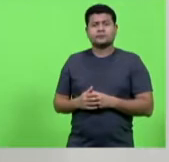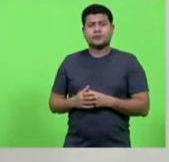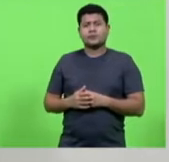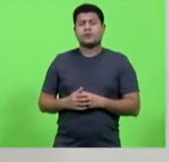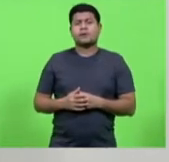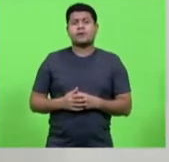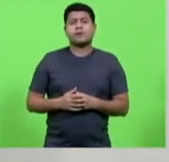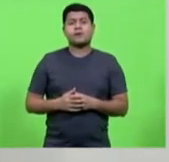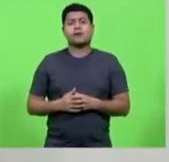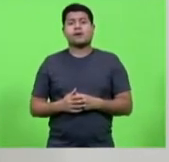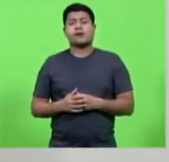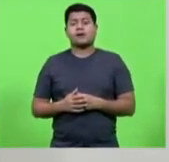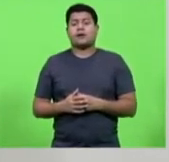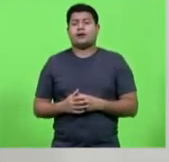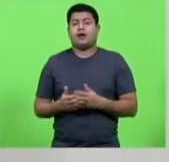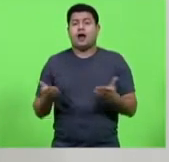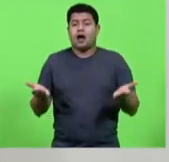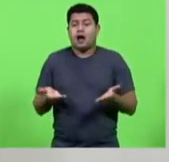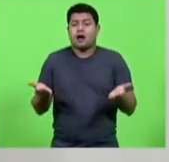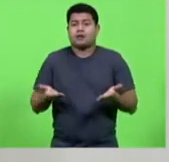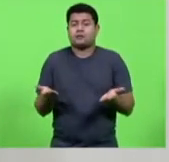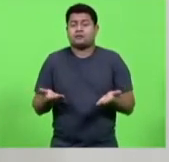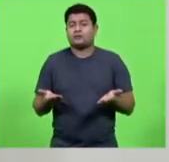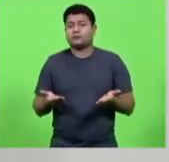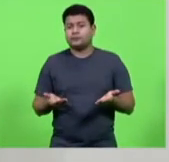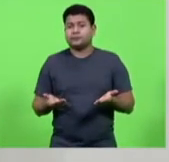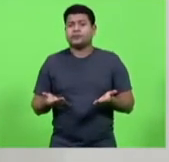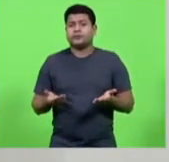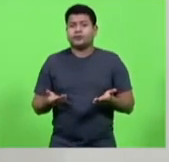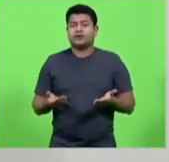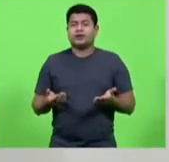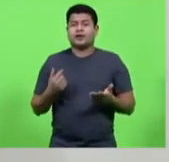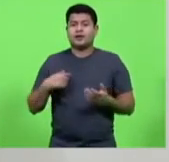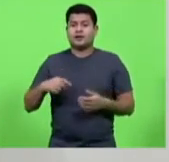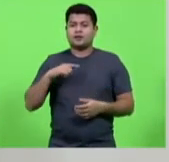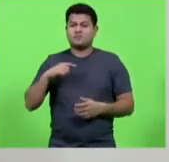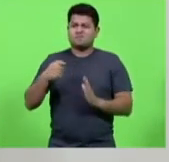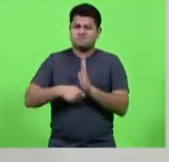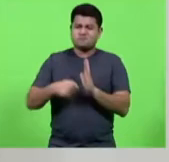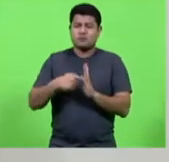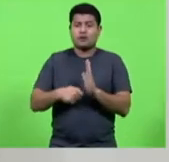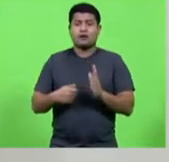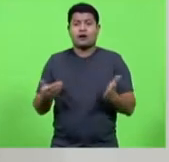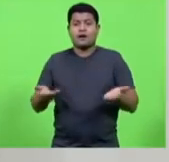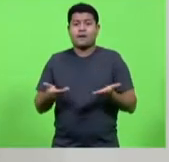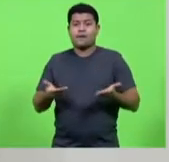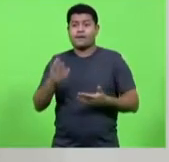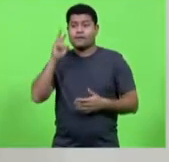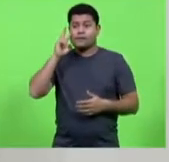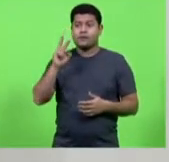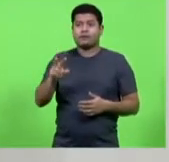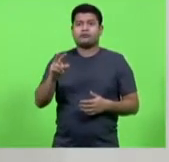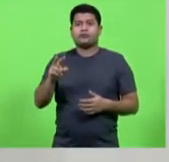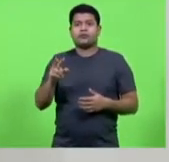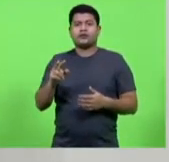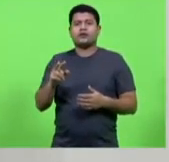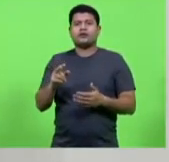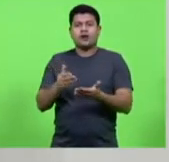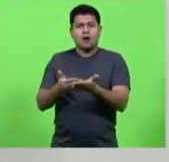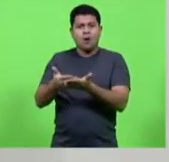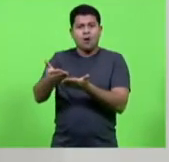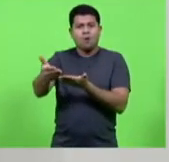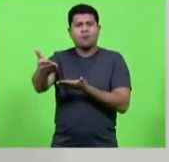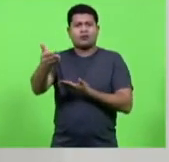da serra. E agora, finalmente, depois de tanta luta, a gente vê uma luz assim no final do